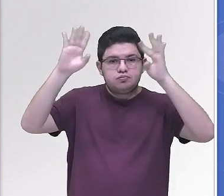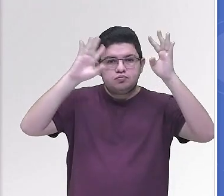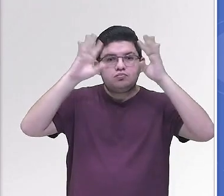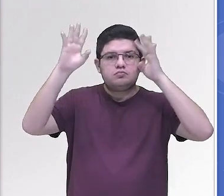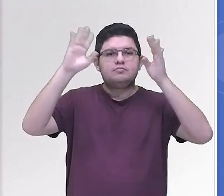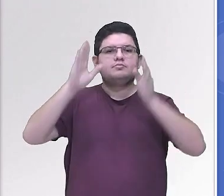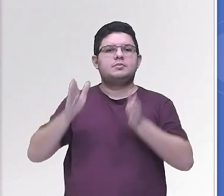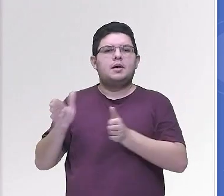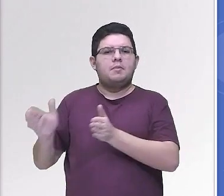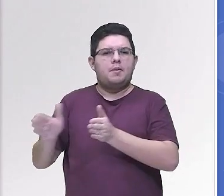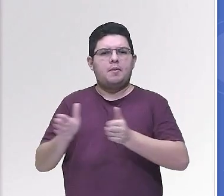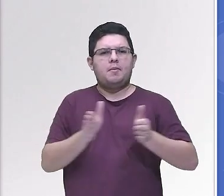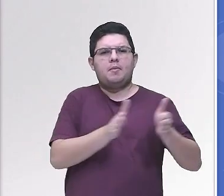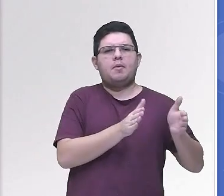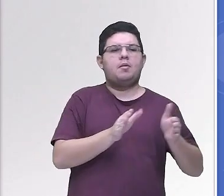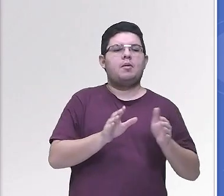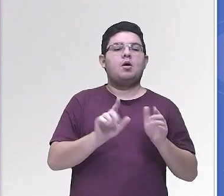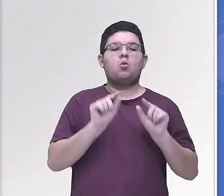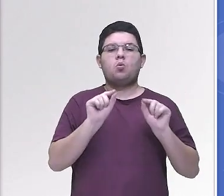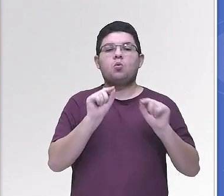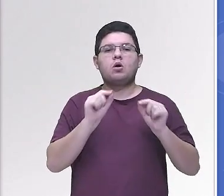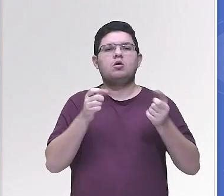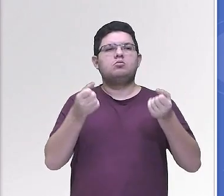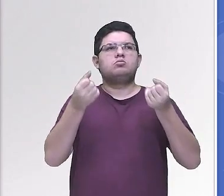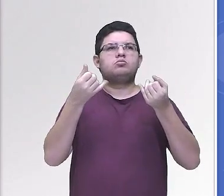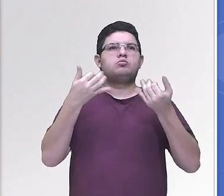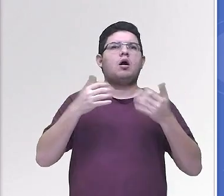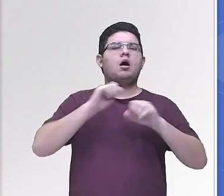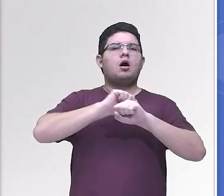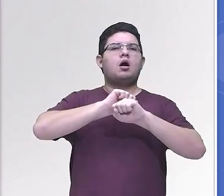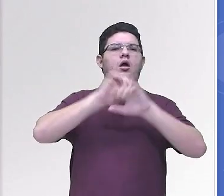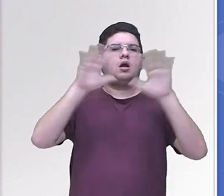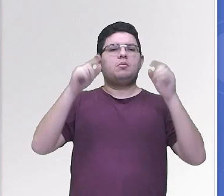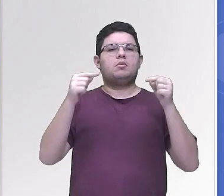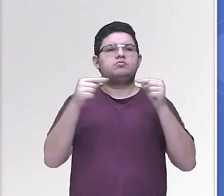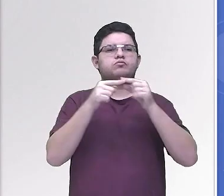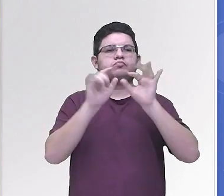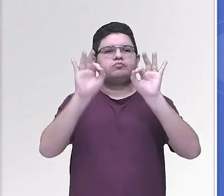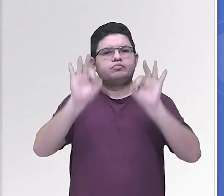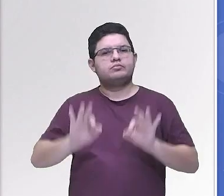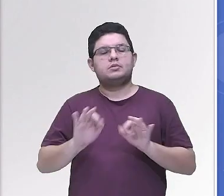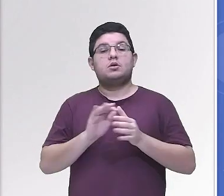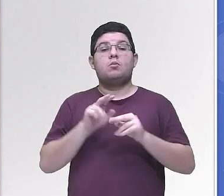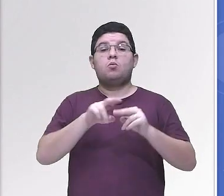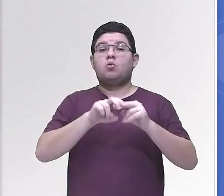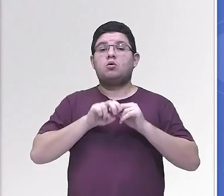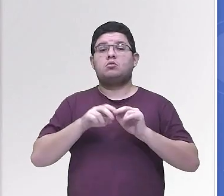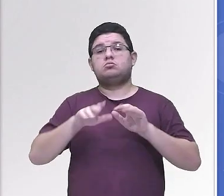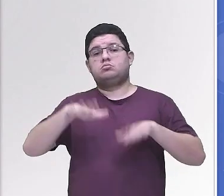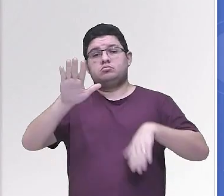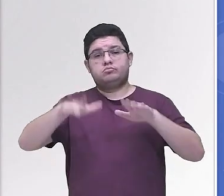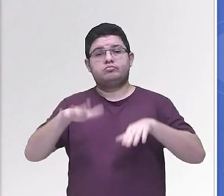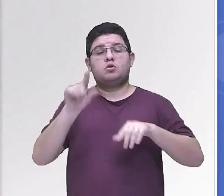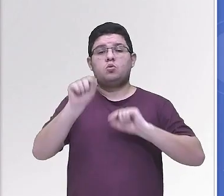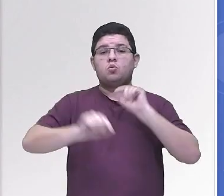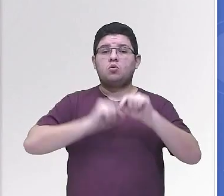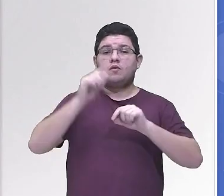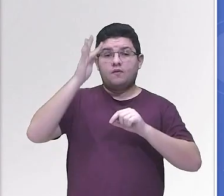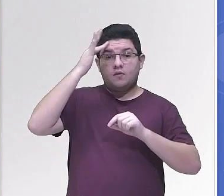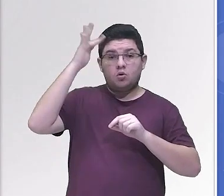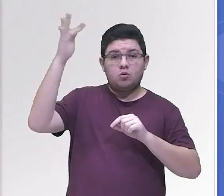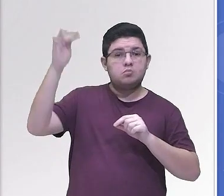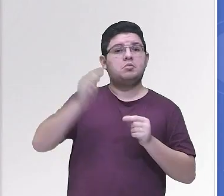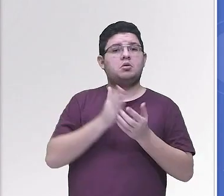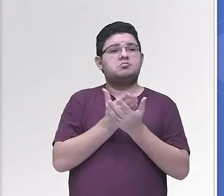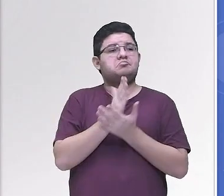ter uma resposta muito mais precisa. É por isso que a filosofia muitas vezes incomoda. Ela incomoda justamente por